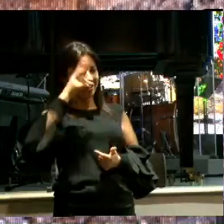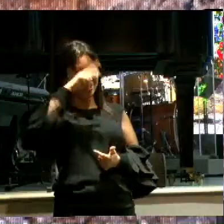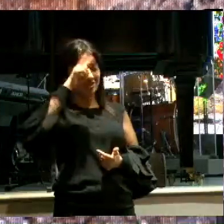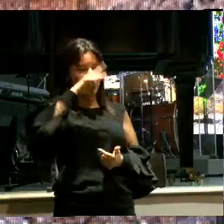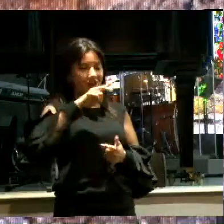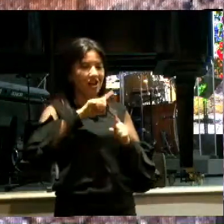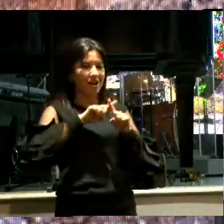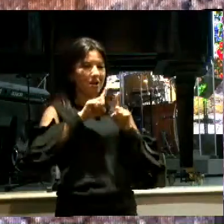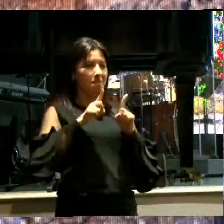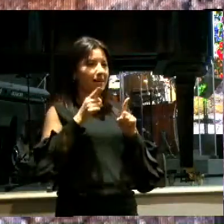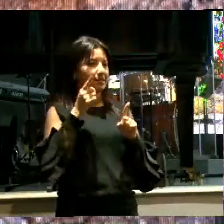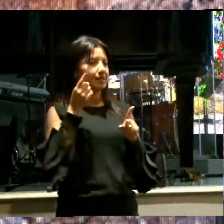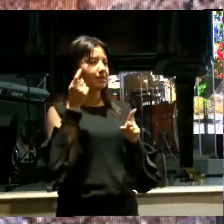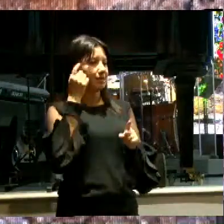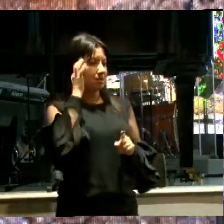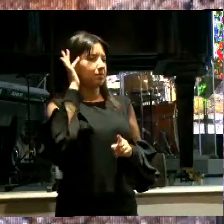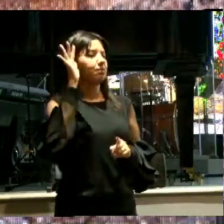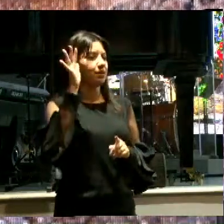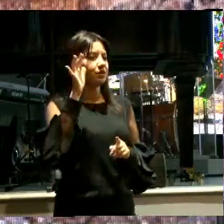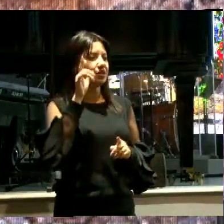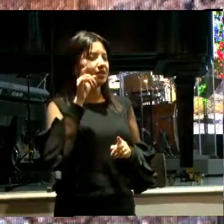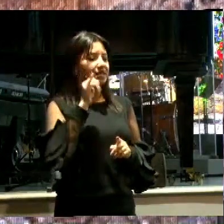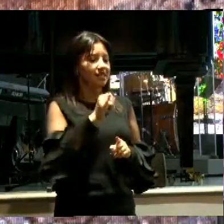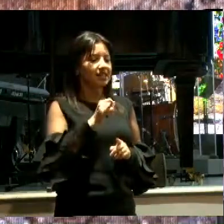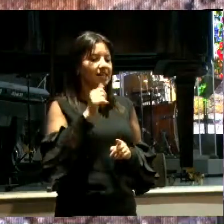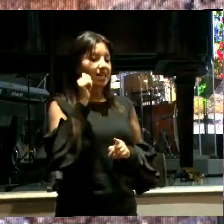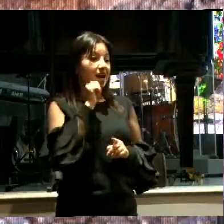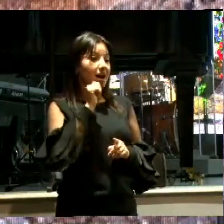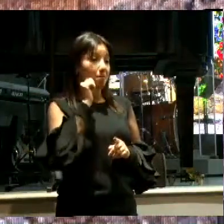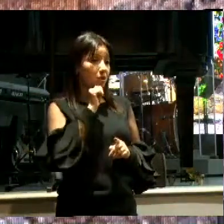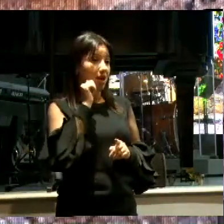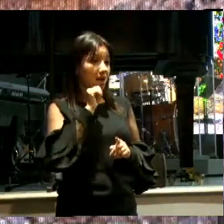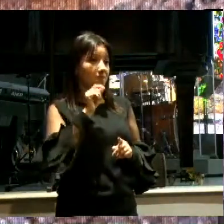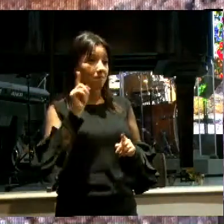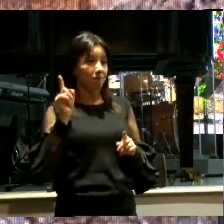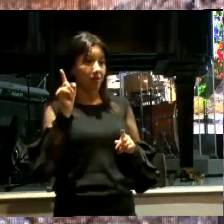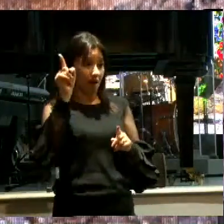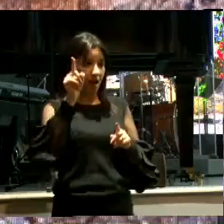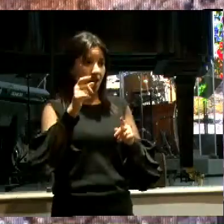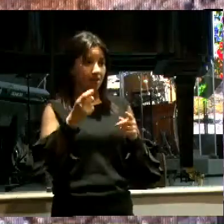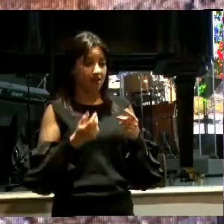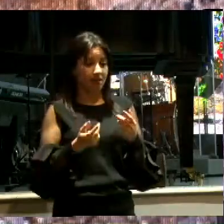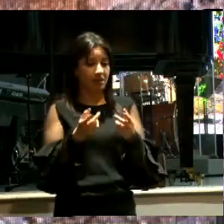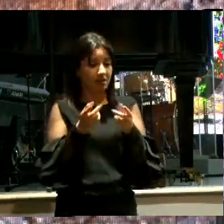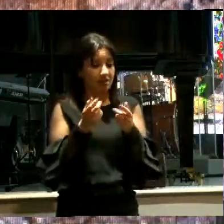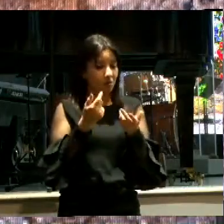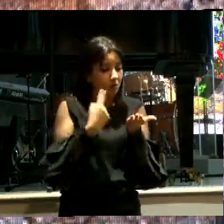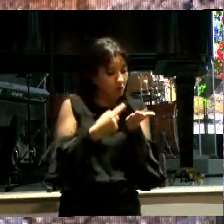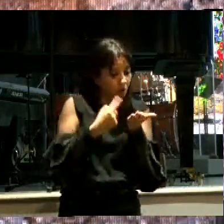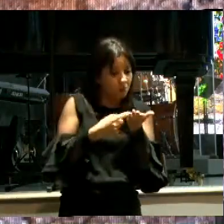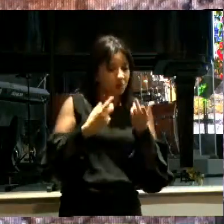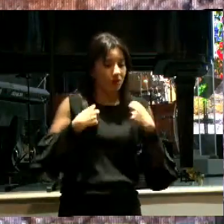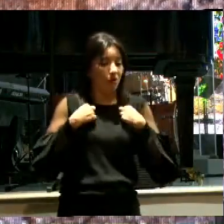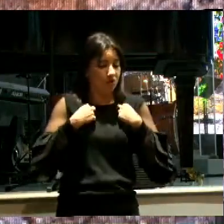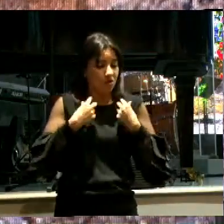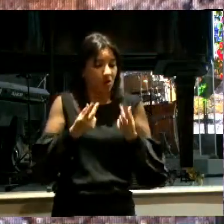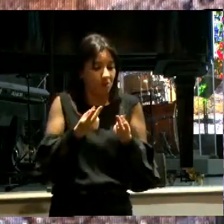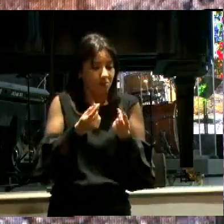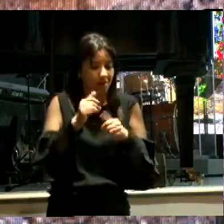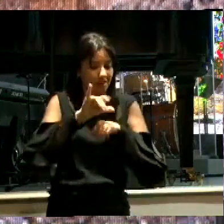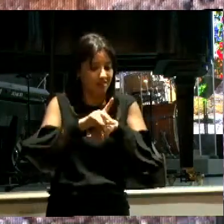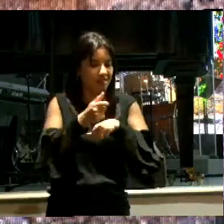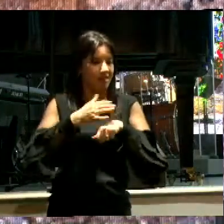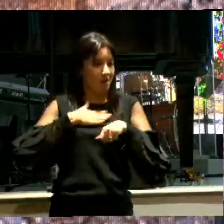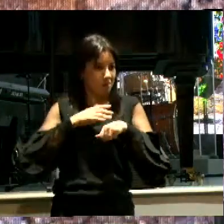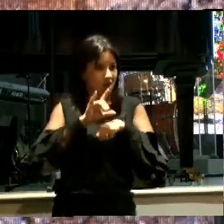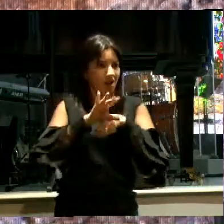eu saí de casa. Você acha que eu estaria aqui? Com certeza não, você sabe por quê? Porque meu marido estava lá pregando a